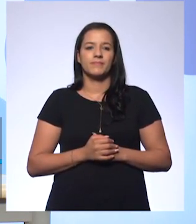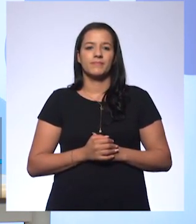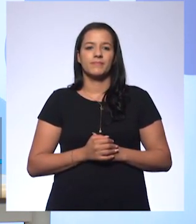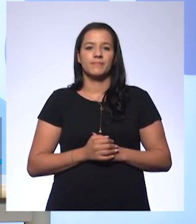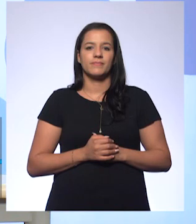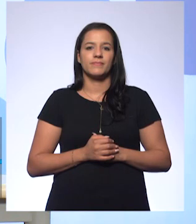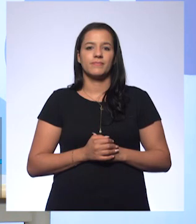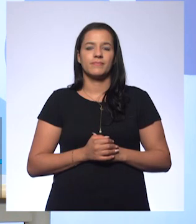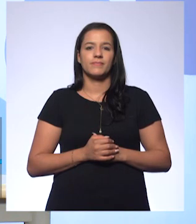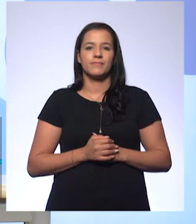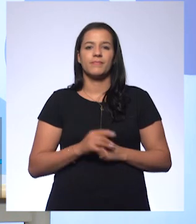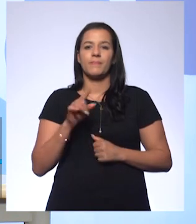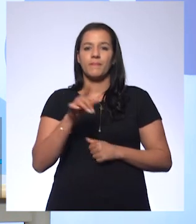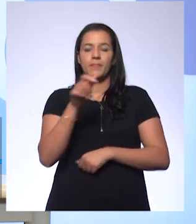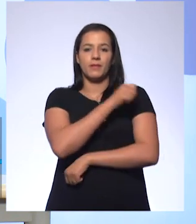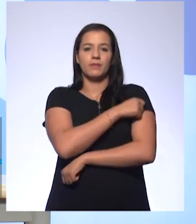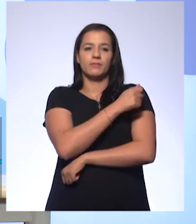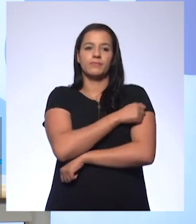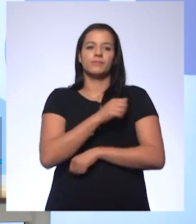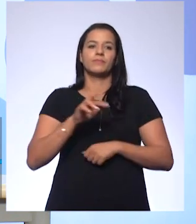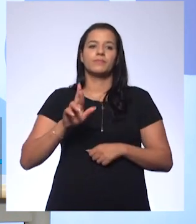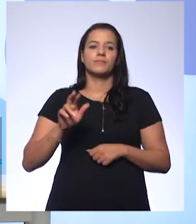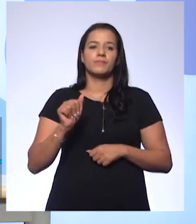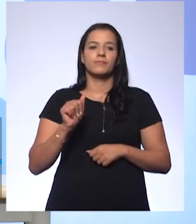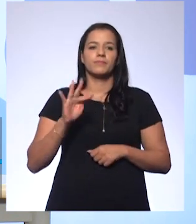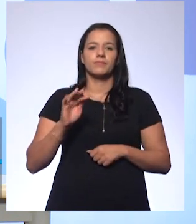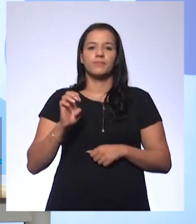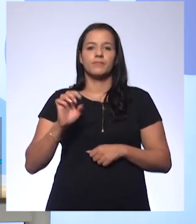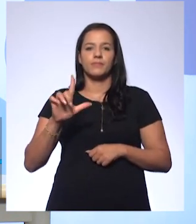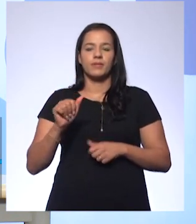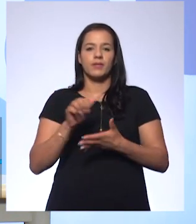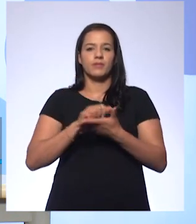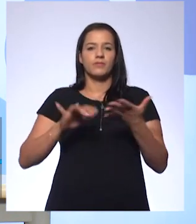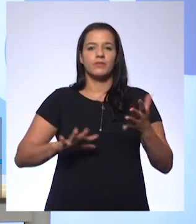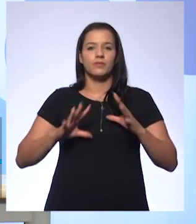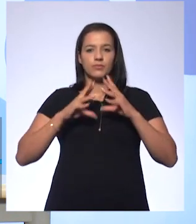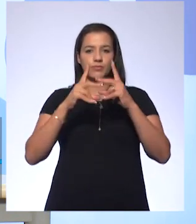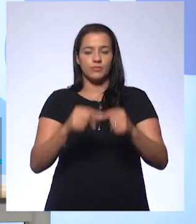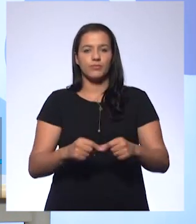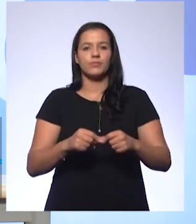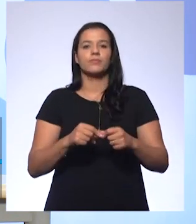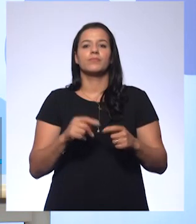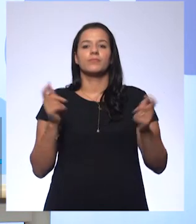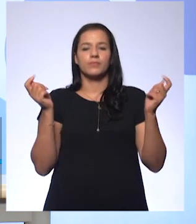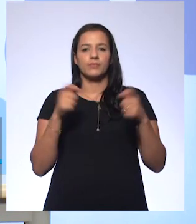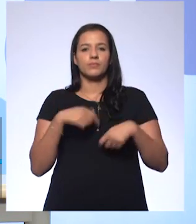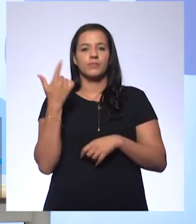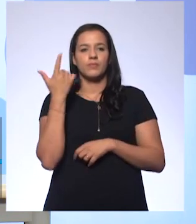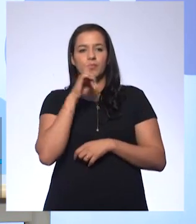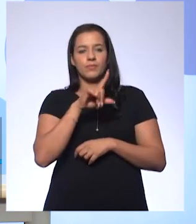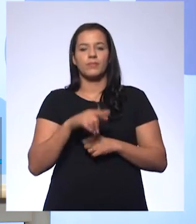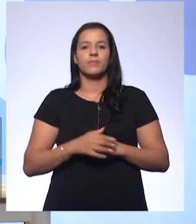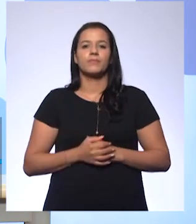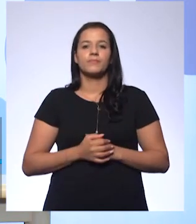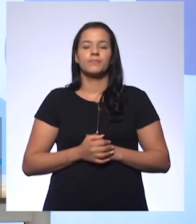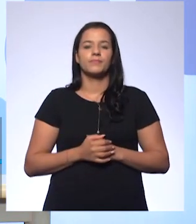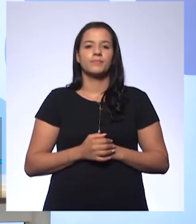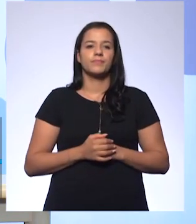de eletroquímica quando chegar este conteúdo, por favor. Estão loucos para ver uma aula de eletroquímica com a senhora, hein?